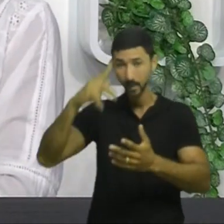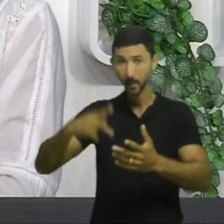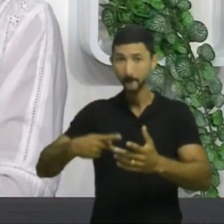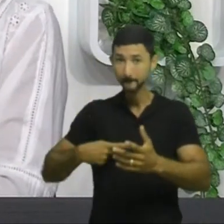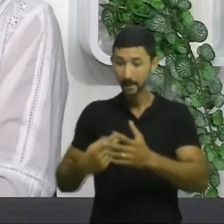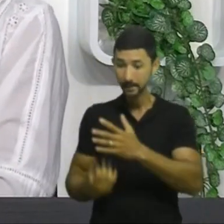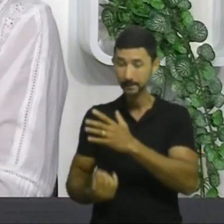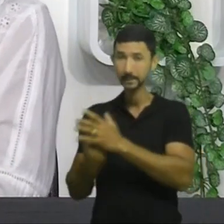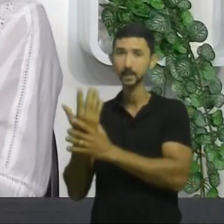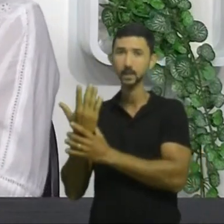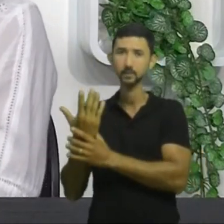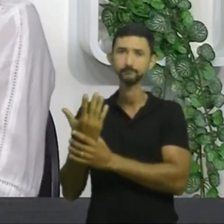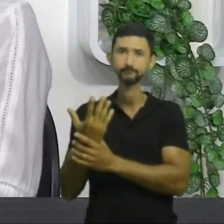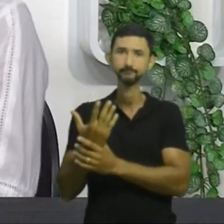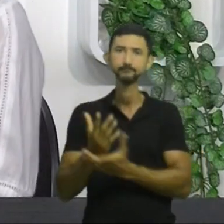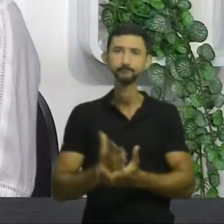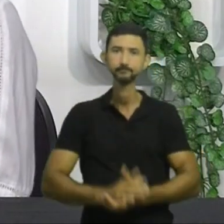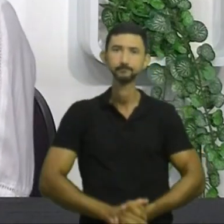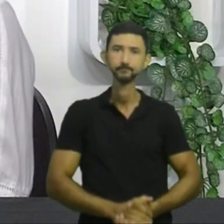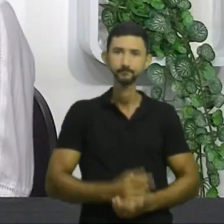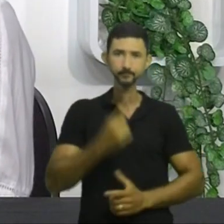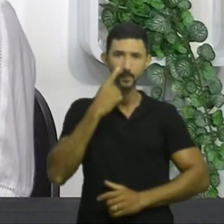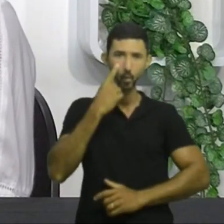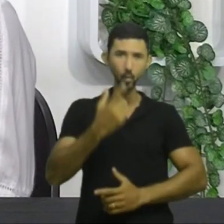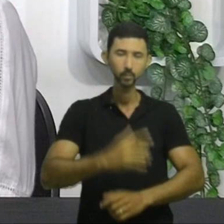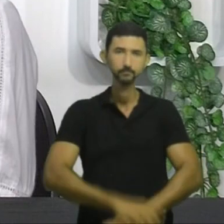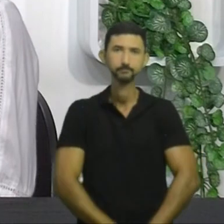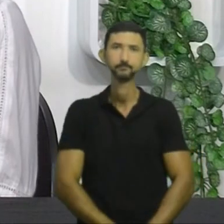humanos criamos. Tudo bem?